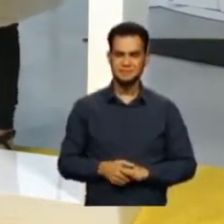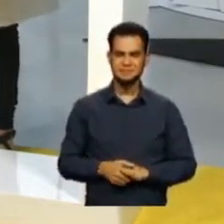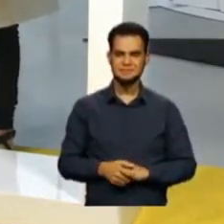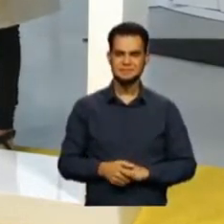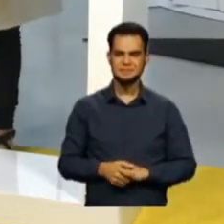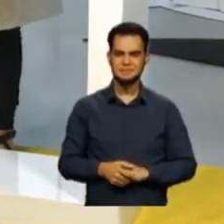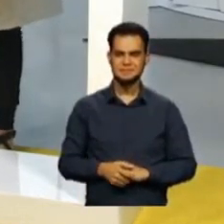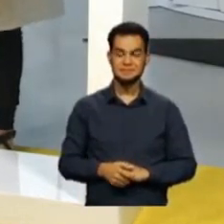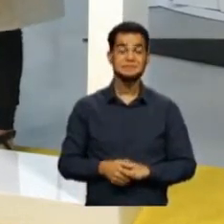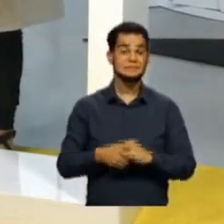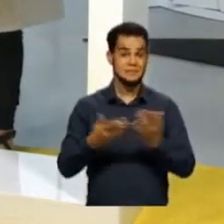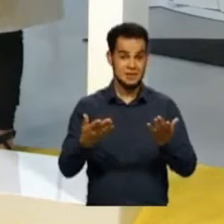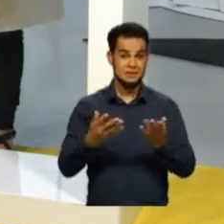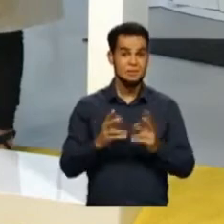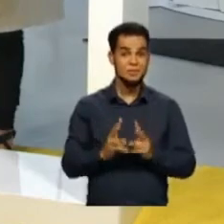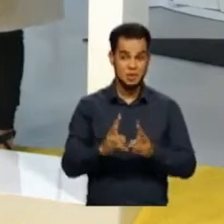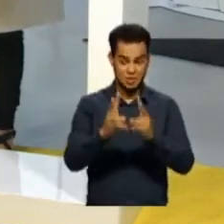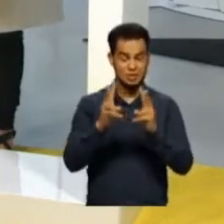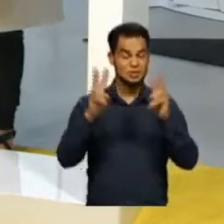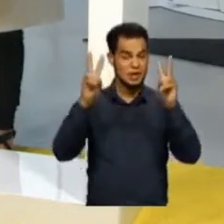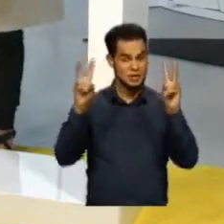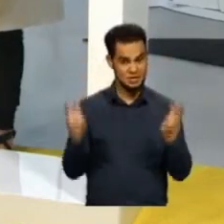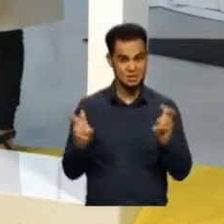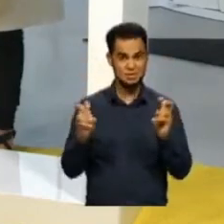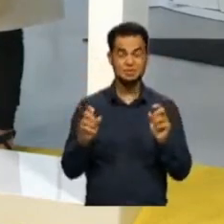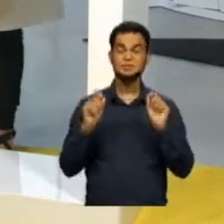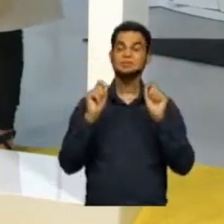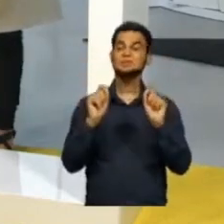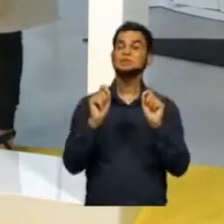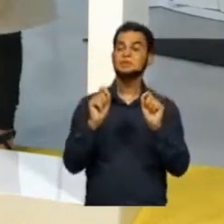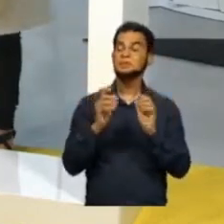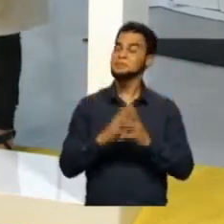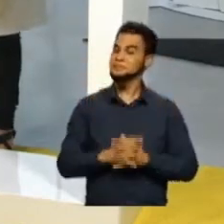Então, nós vamos continuar o nosso assunto sobre